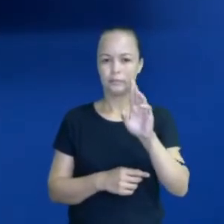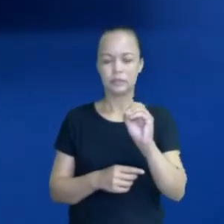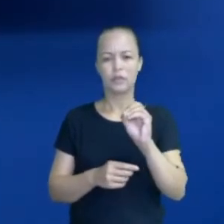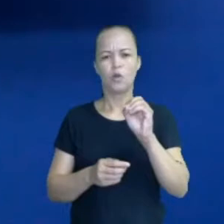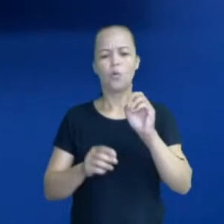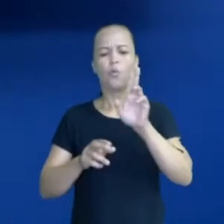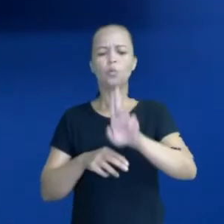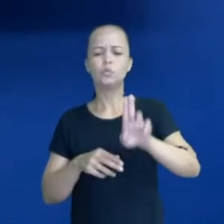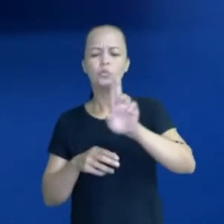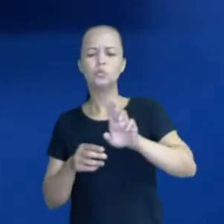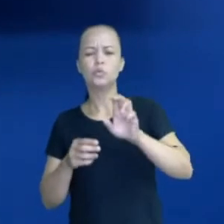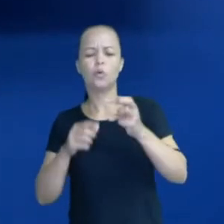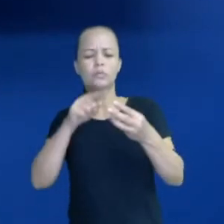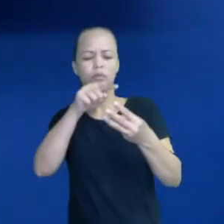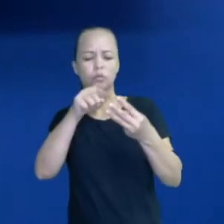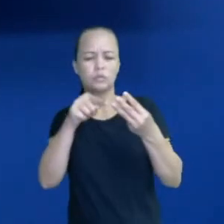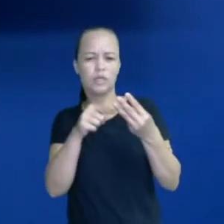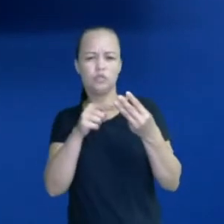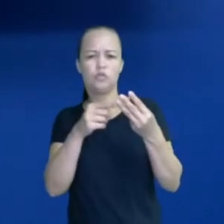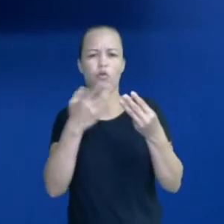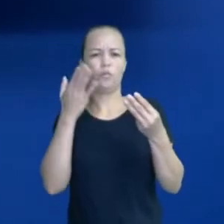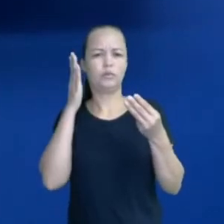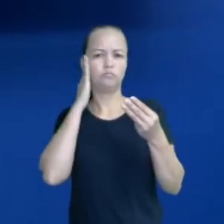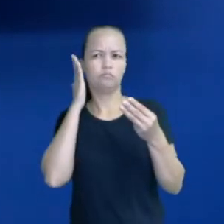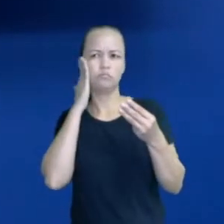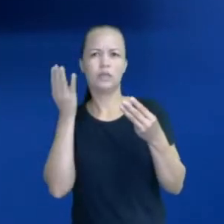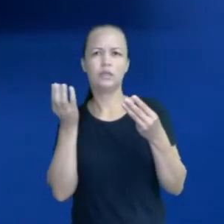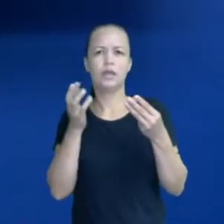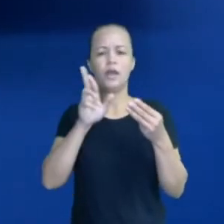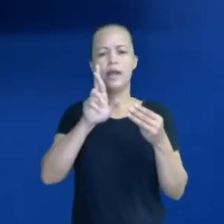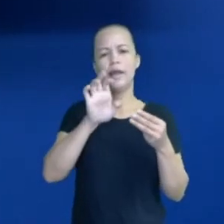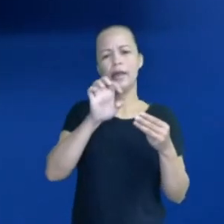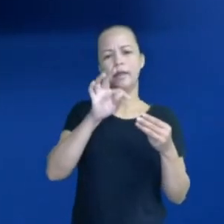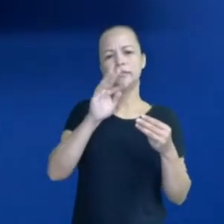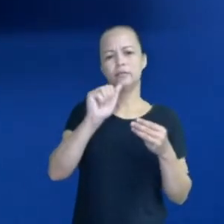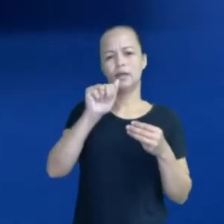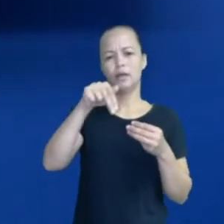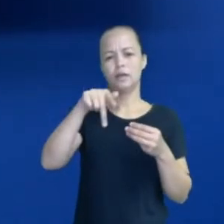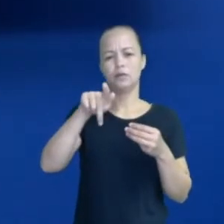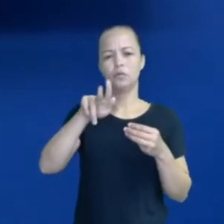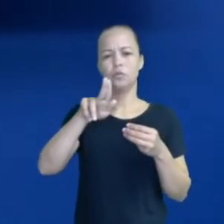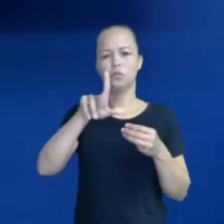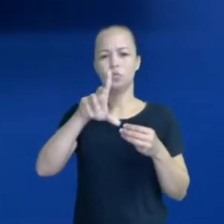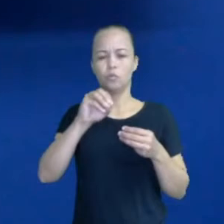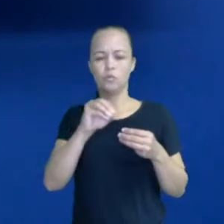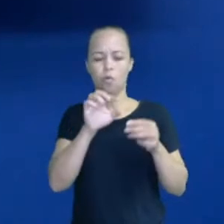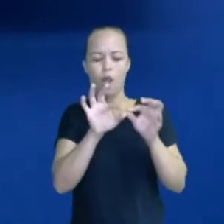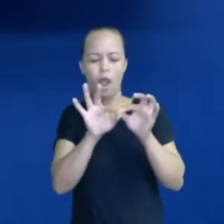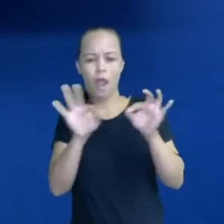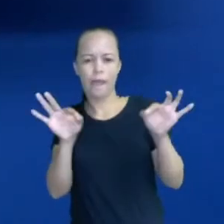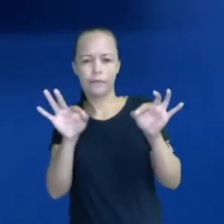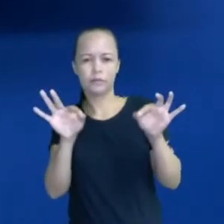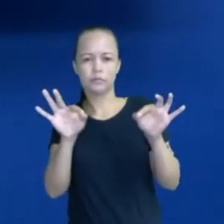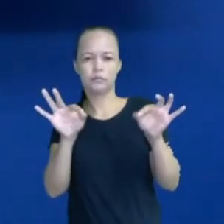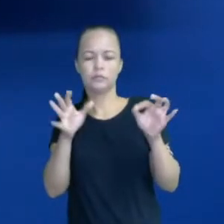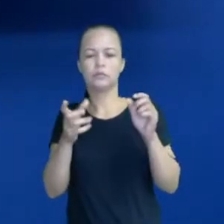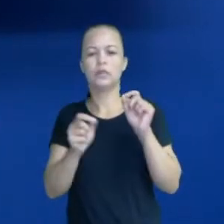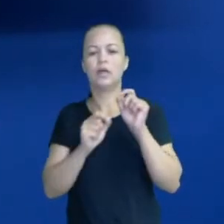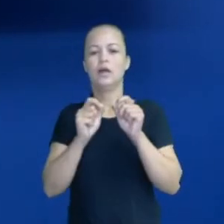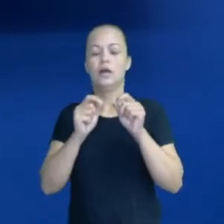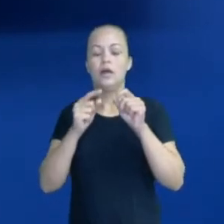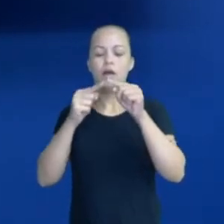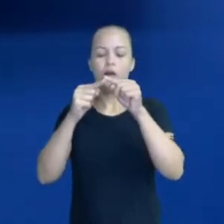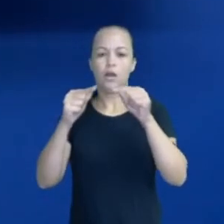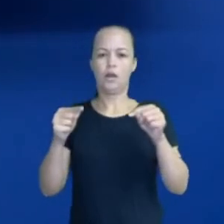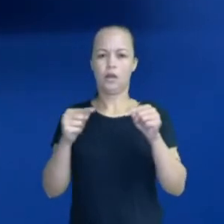ângulo, que vai ficar mais fácil você entender. Obra, retângulo eu posso associar a quem? Ao ângulo reto. Acutângulo eu vou